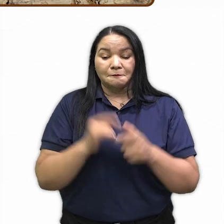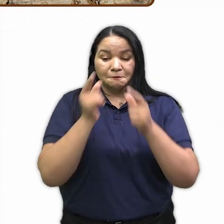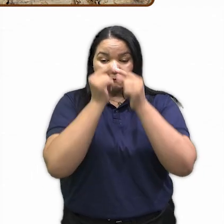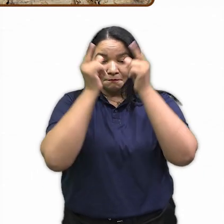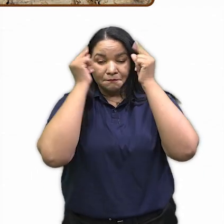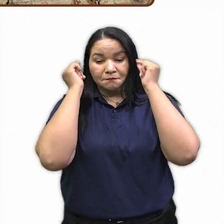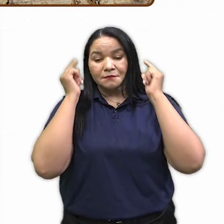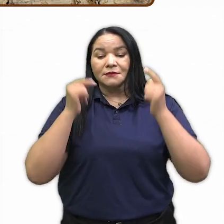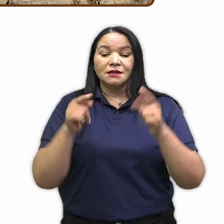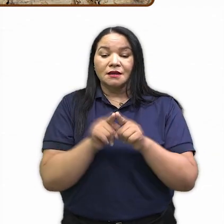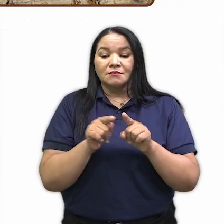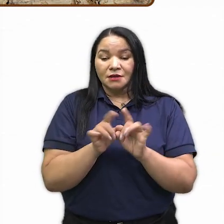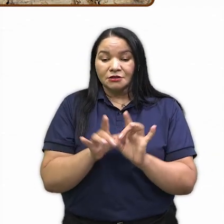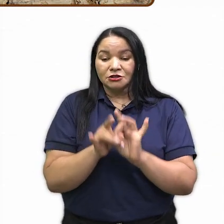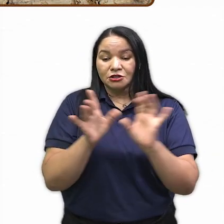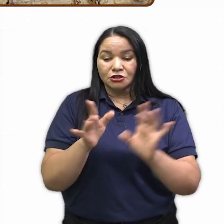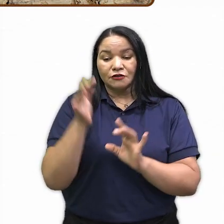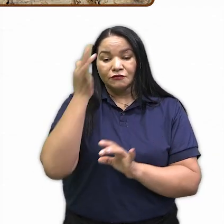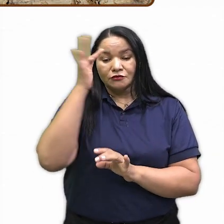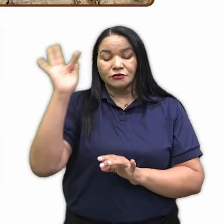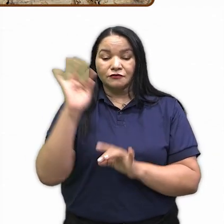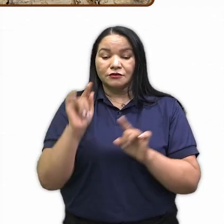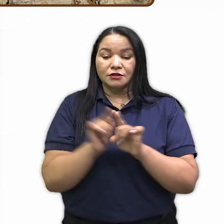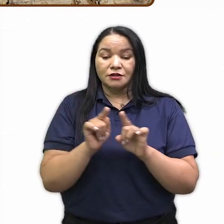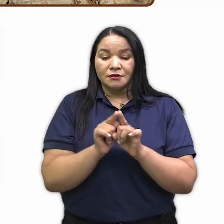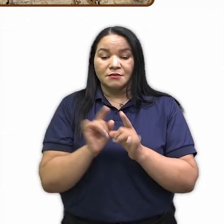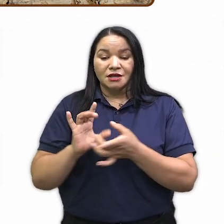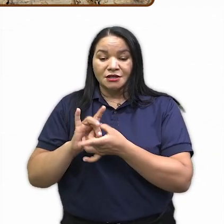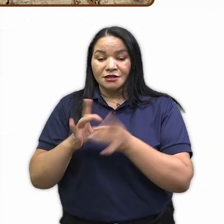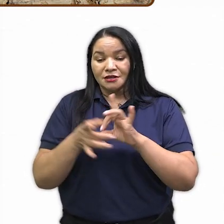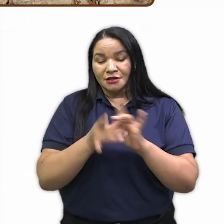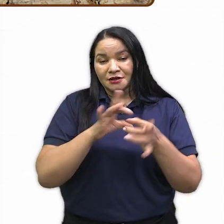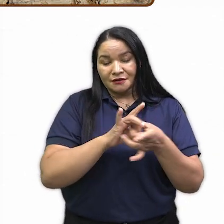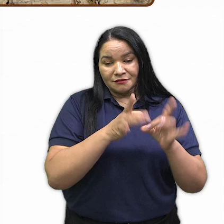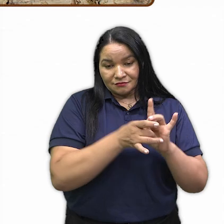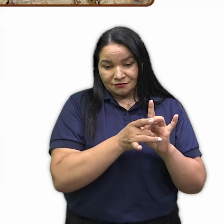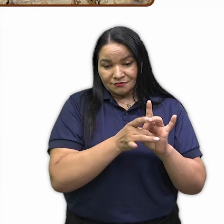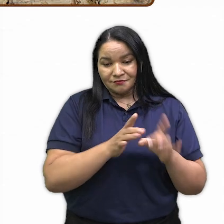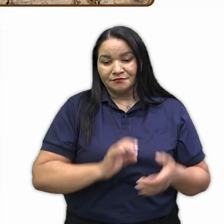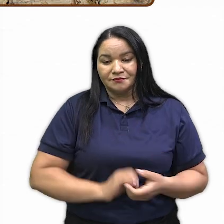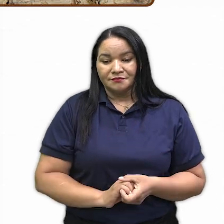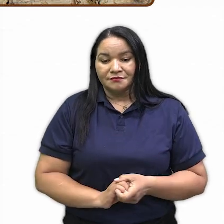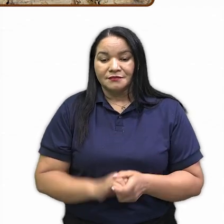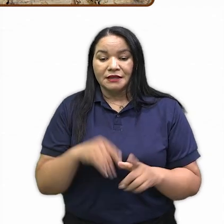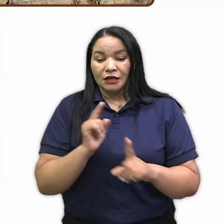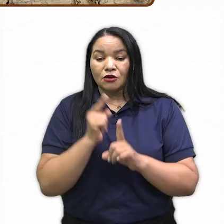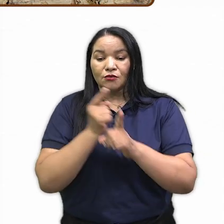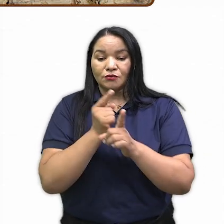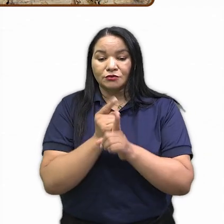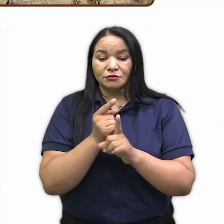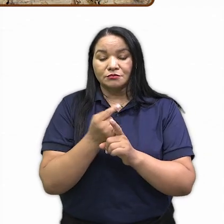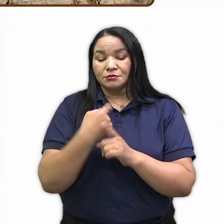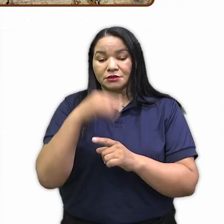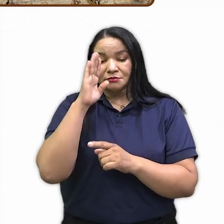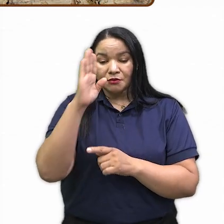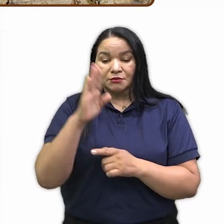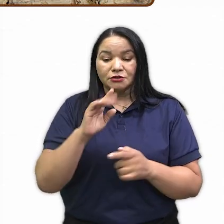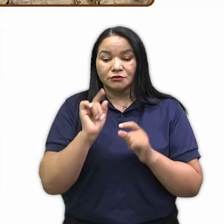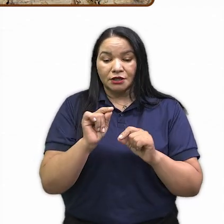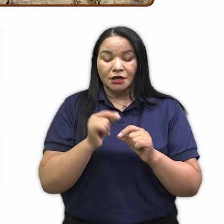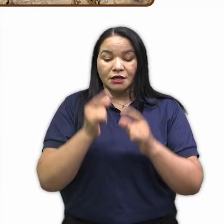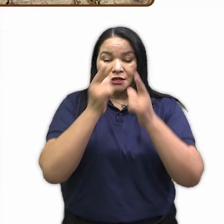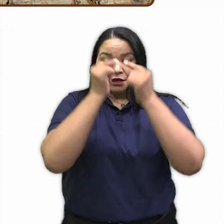aí da democracia, da filosofia e das Olimpíadas. Olha só, vão se encontrar predominantemente na